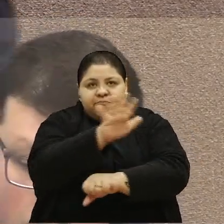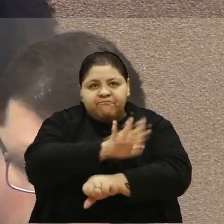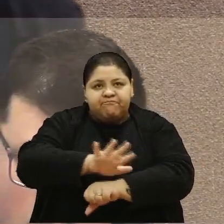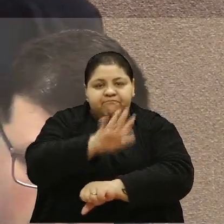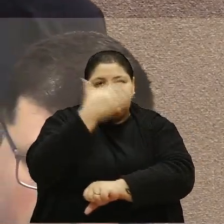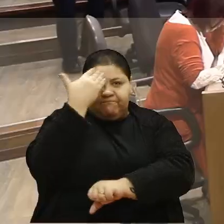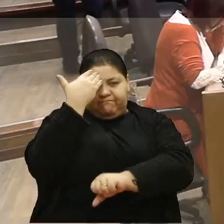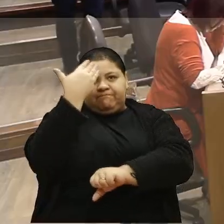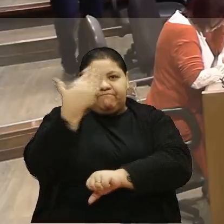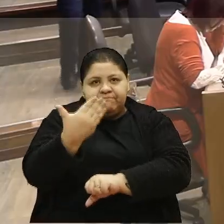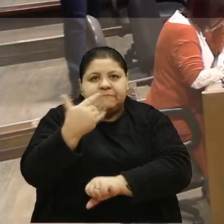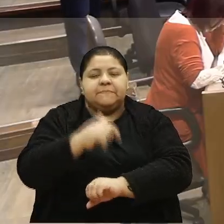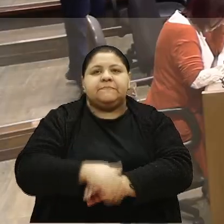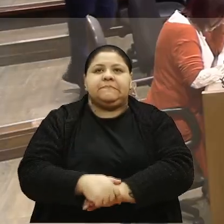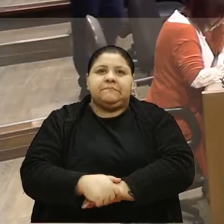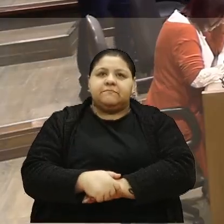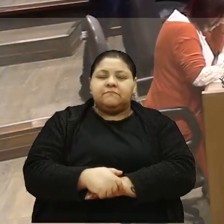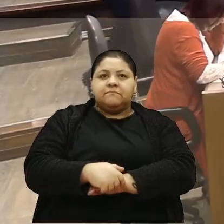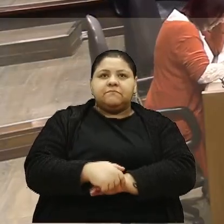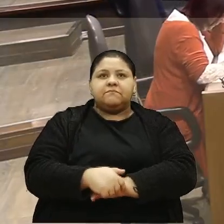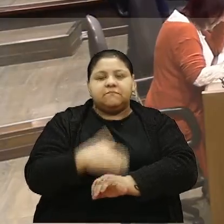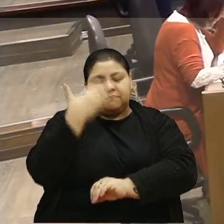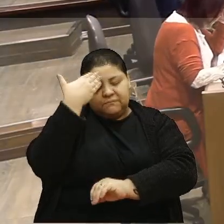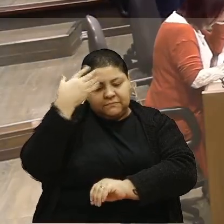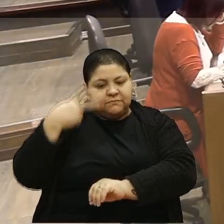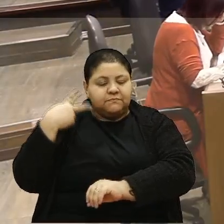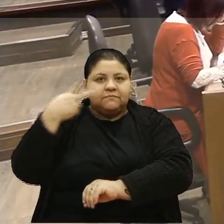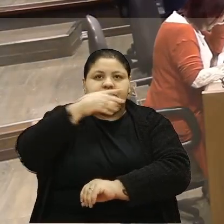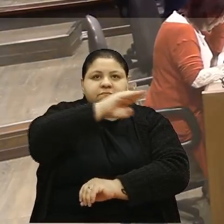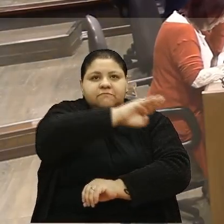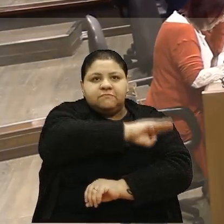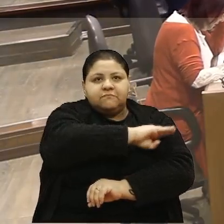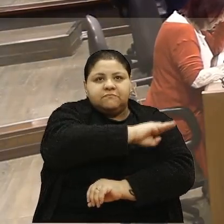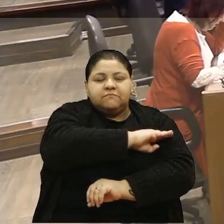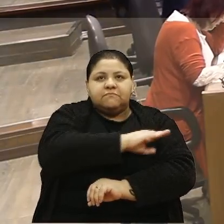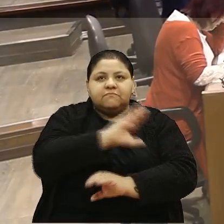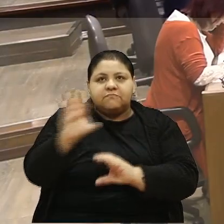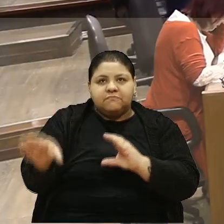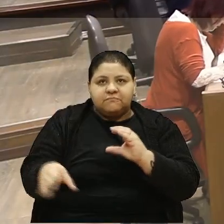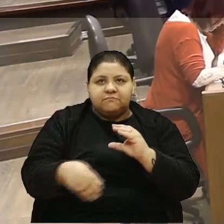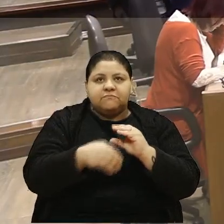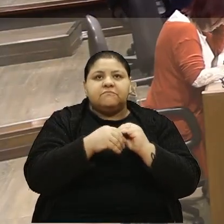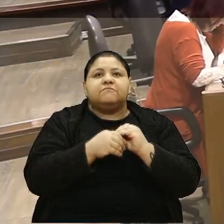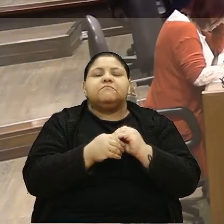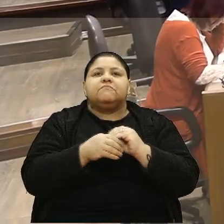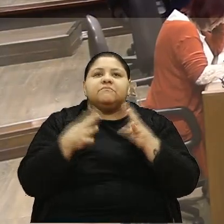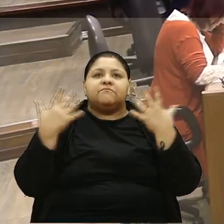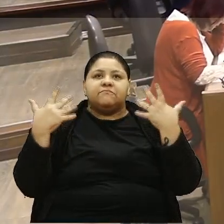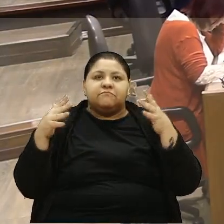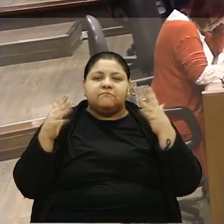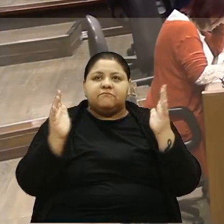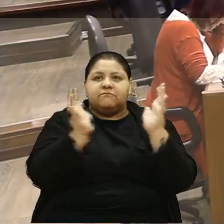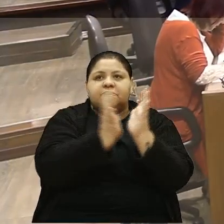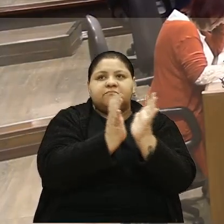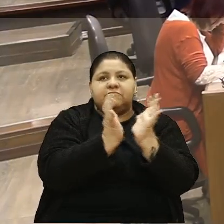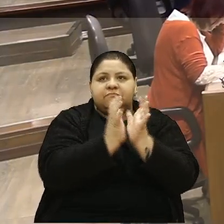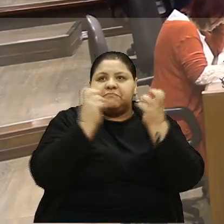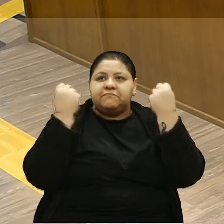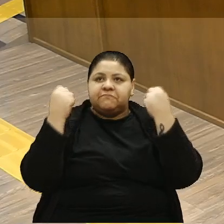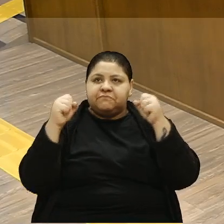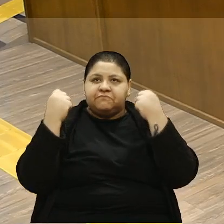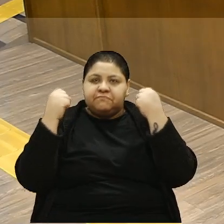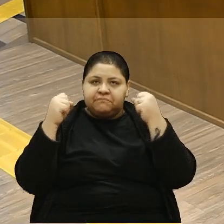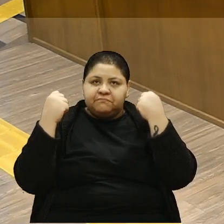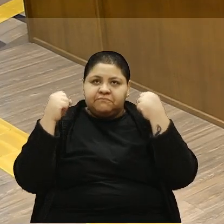obrigado, presidente. Peço a palavra, senhor presidente. Obrigado, vereador Ramon Teles. Me somo as suas felicitações aos colegas educadores físicos,